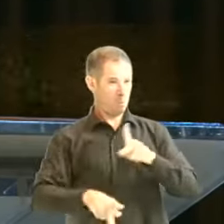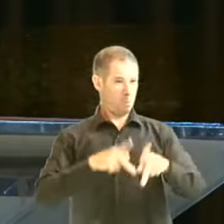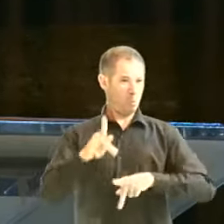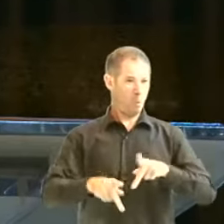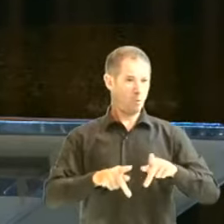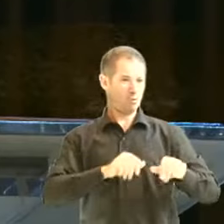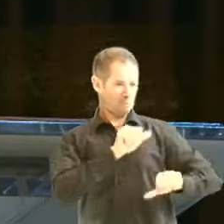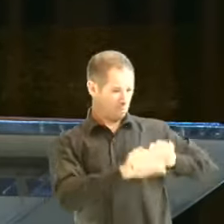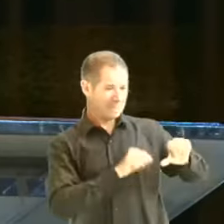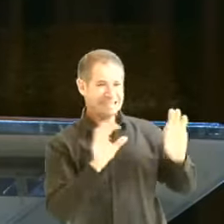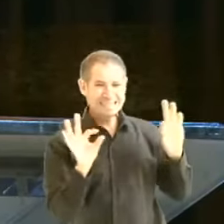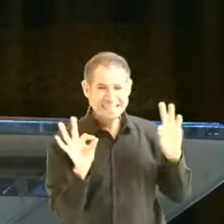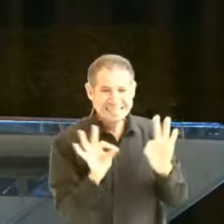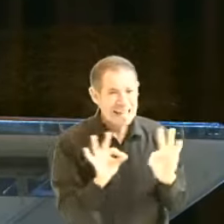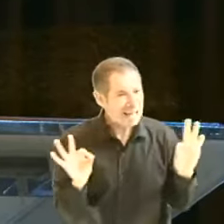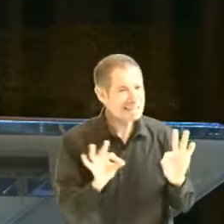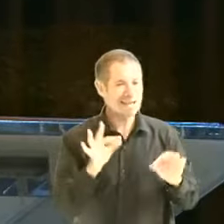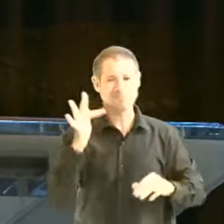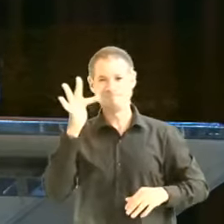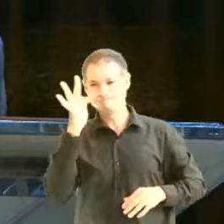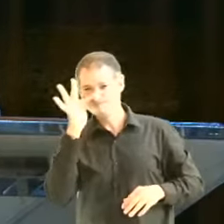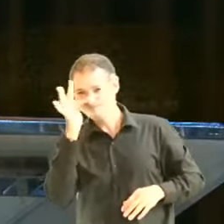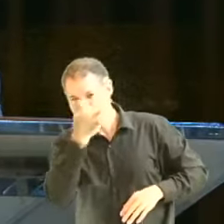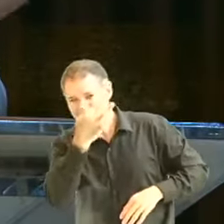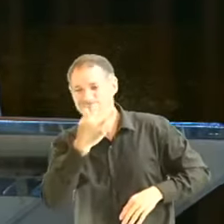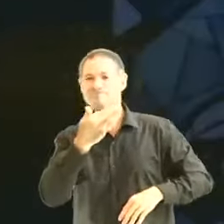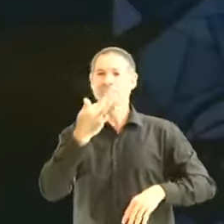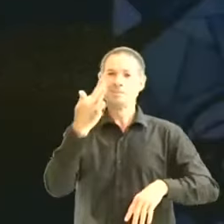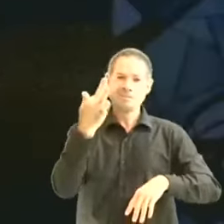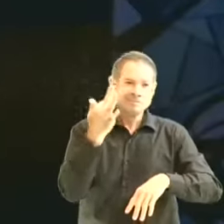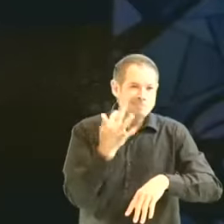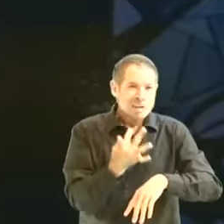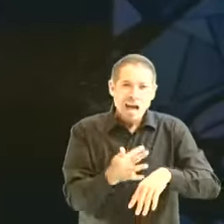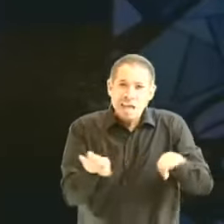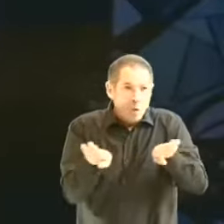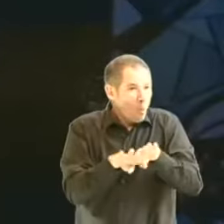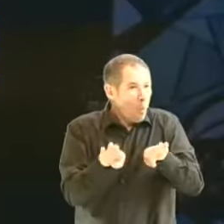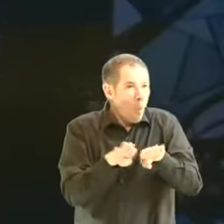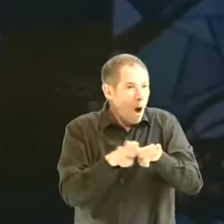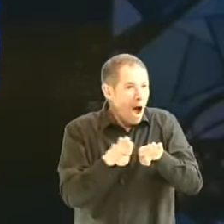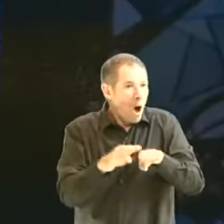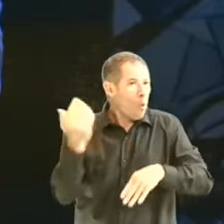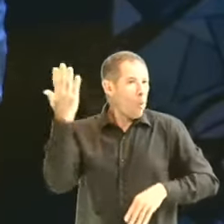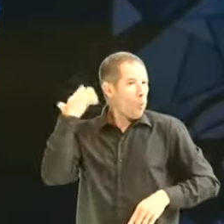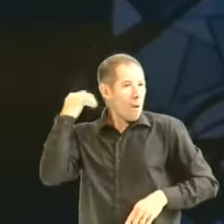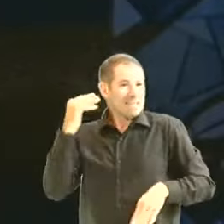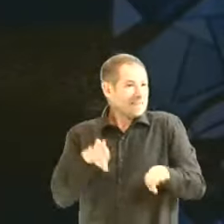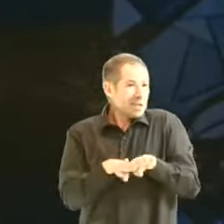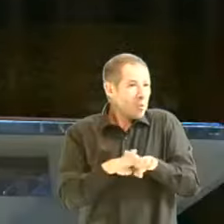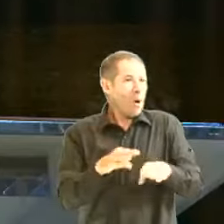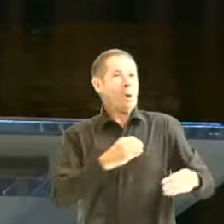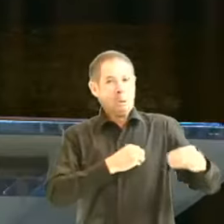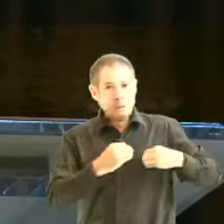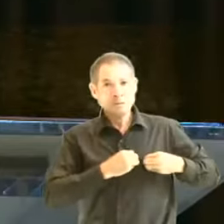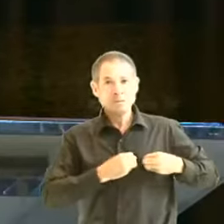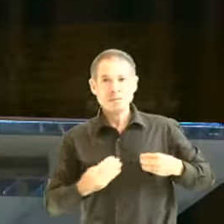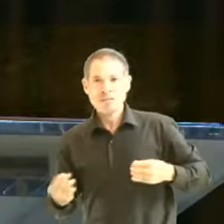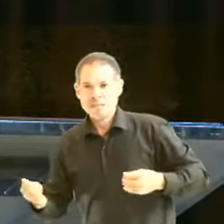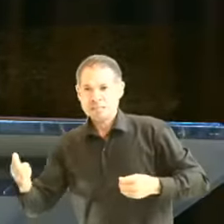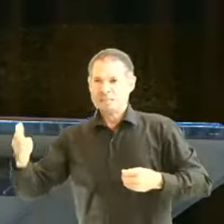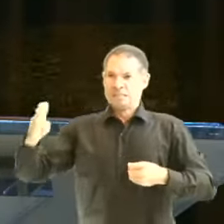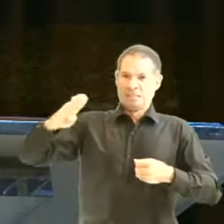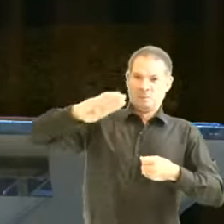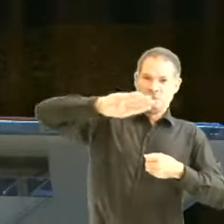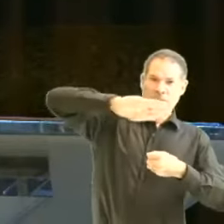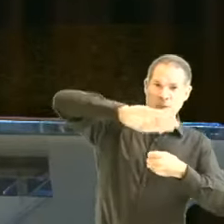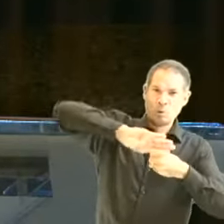não muda. Continua do mesminho jeito que estava antes. E então os babilônios vêm a